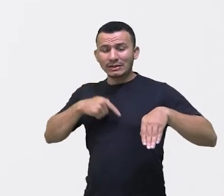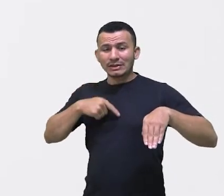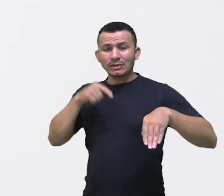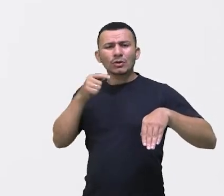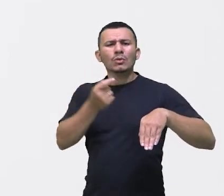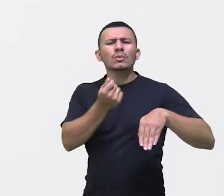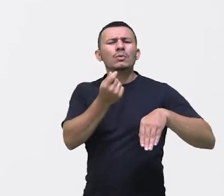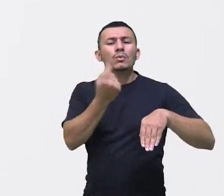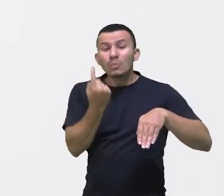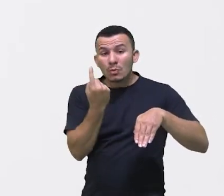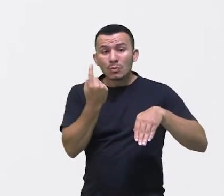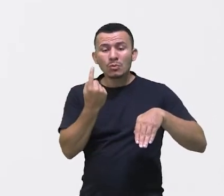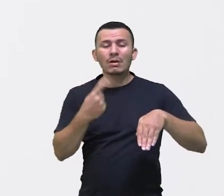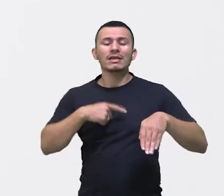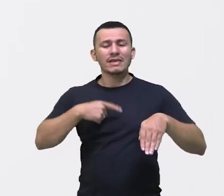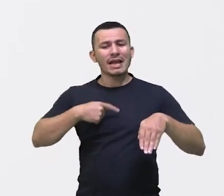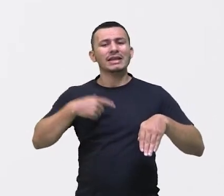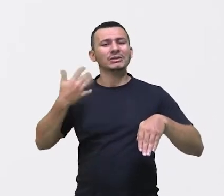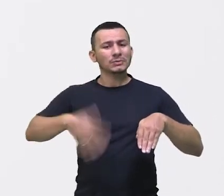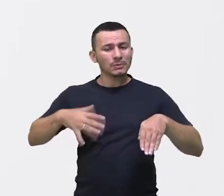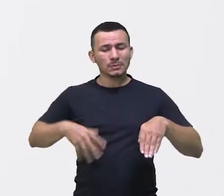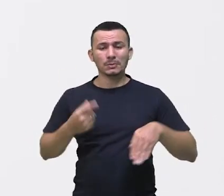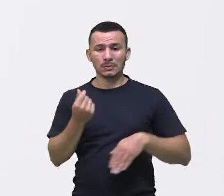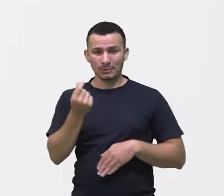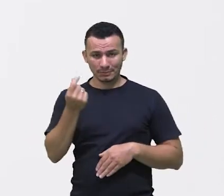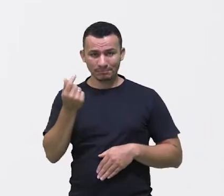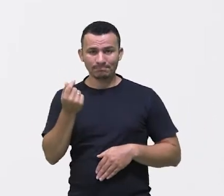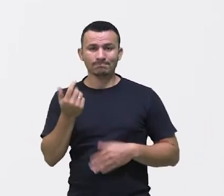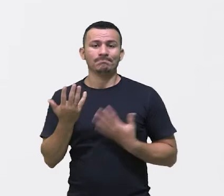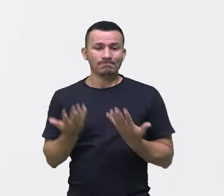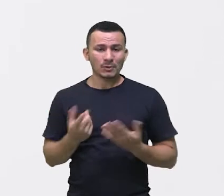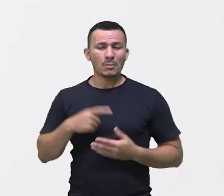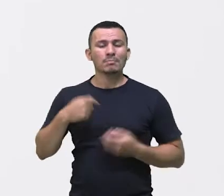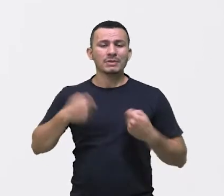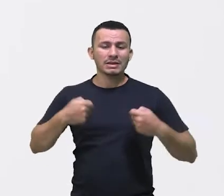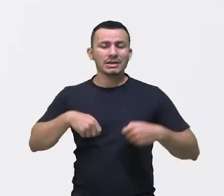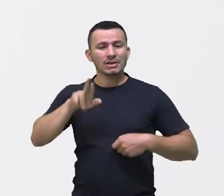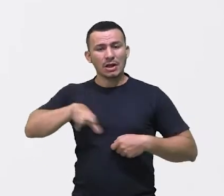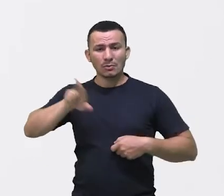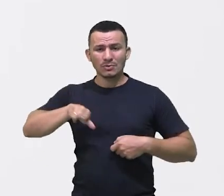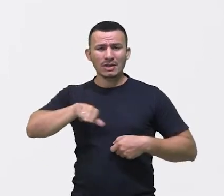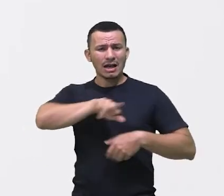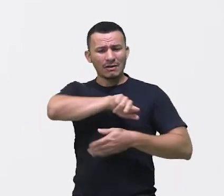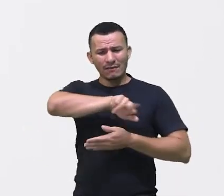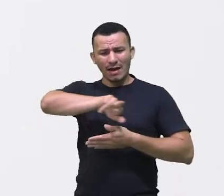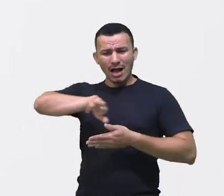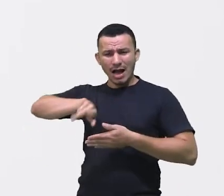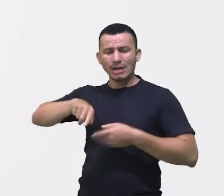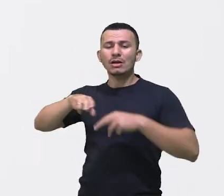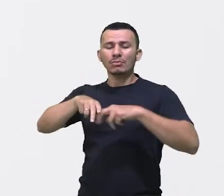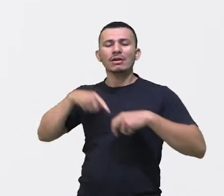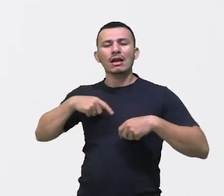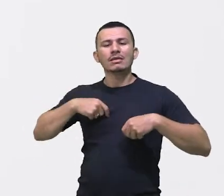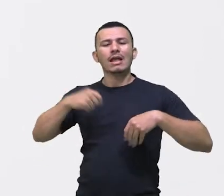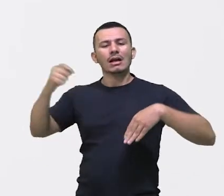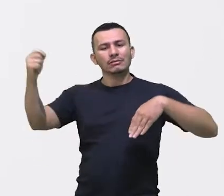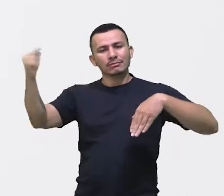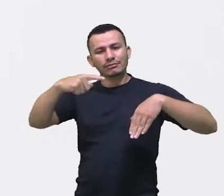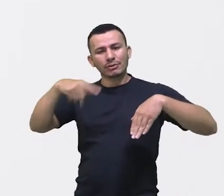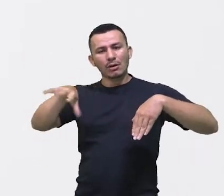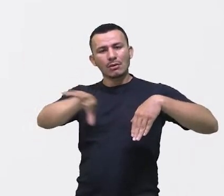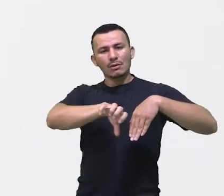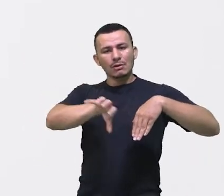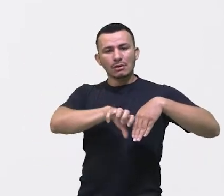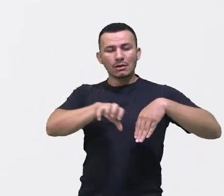delas custa um determinado valor, então são várias placas para poder conseguir captar a energia do